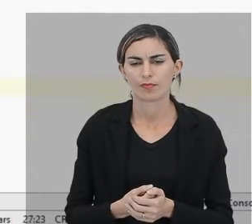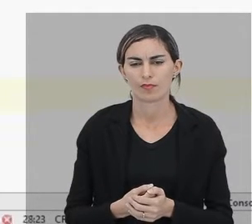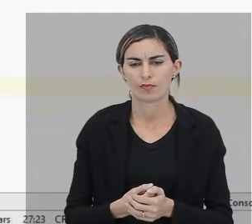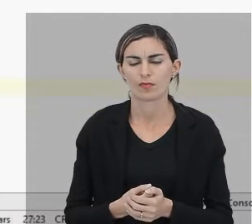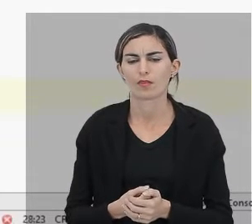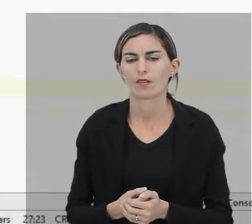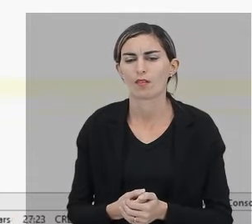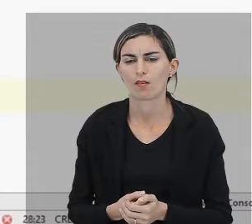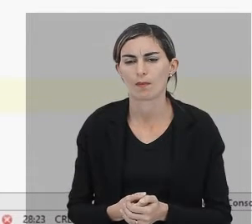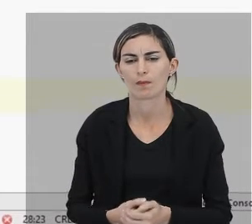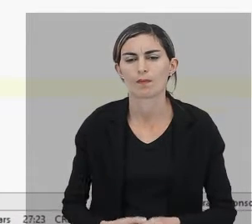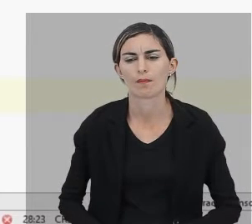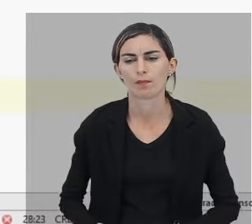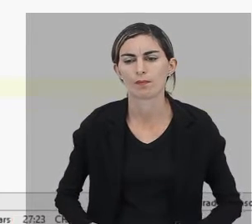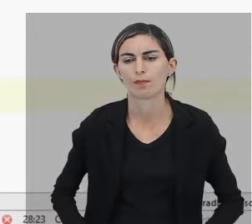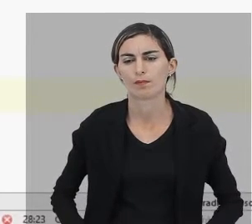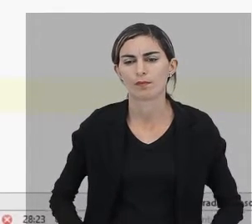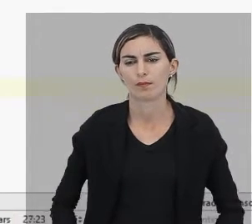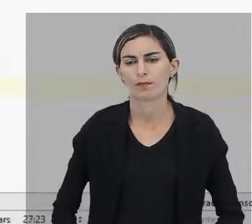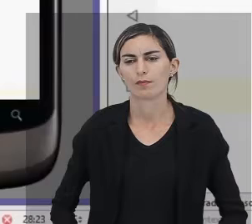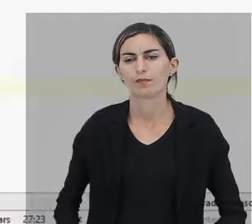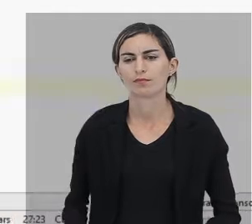dar.